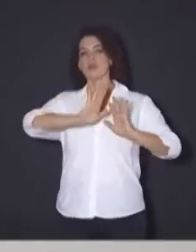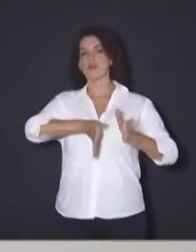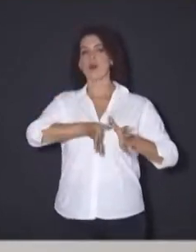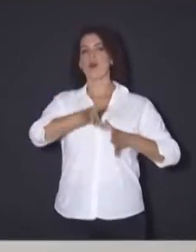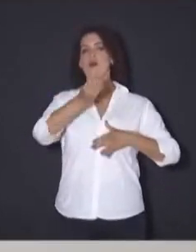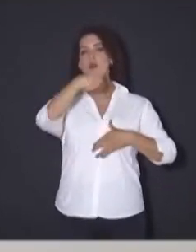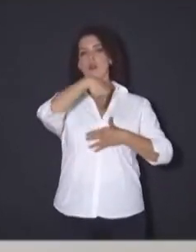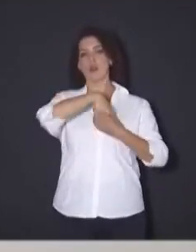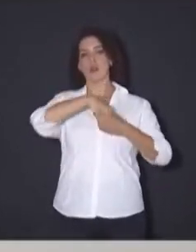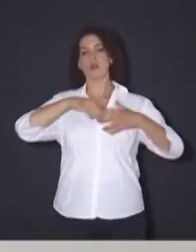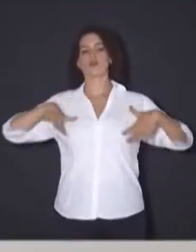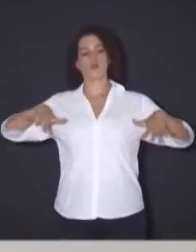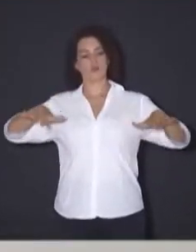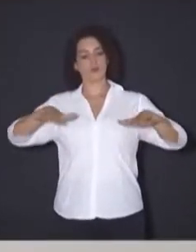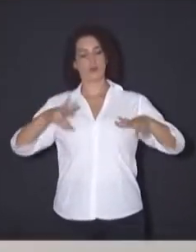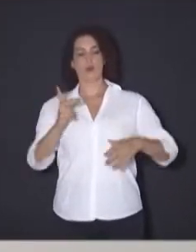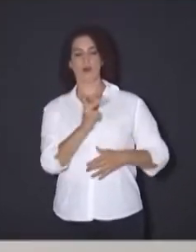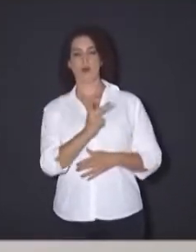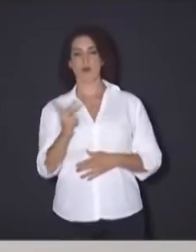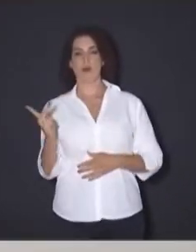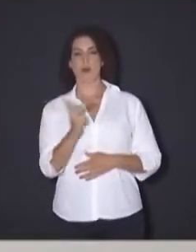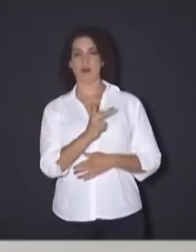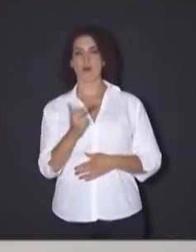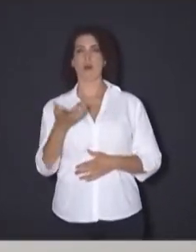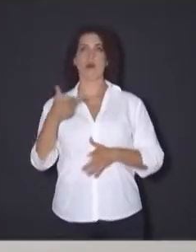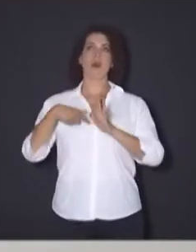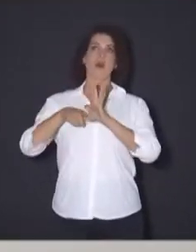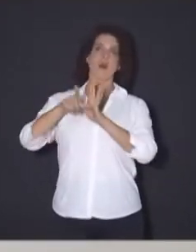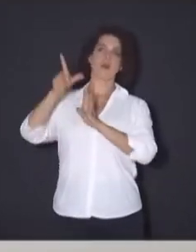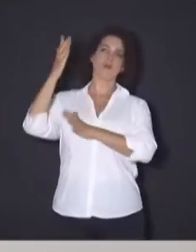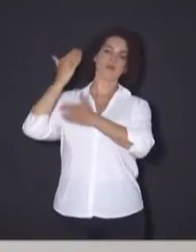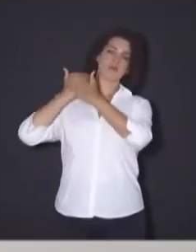nesses territórios desde antes